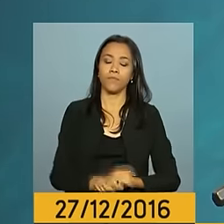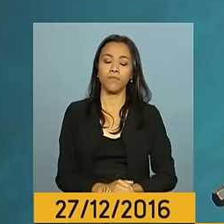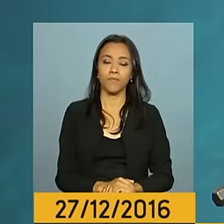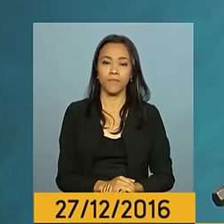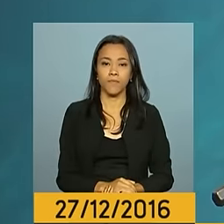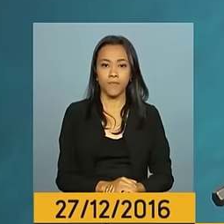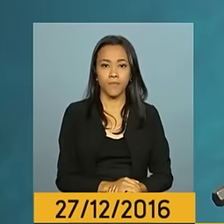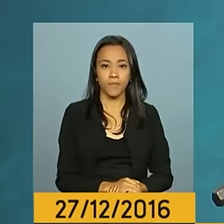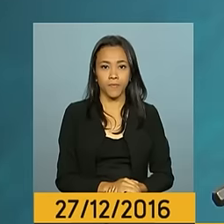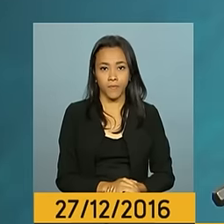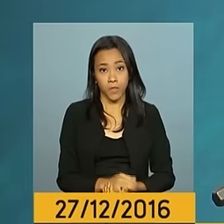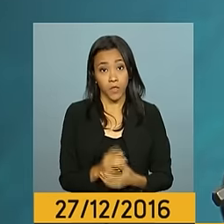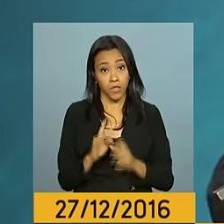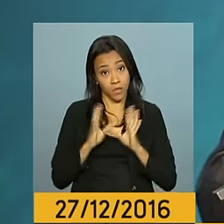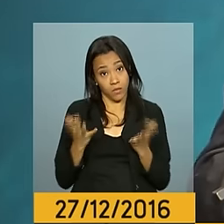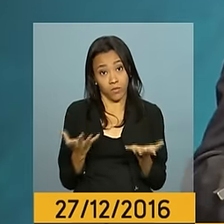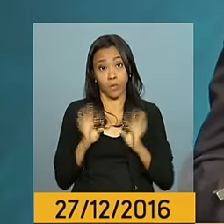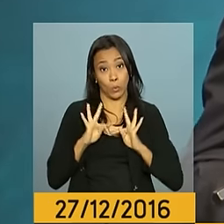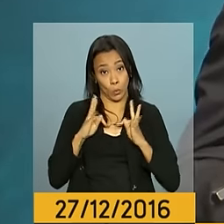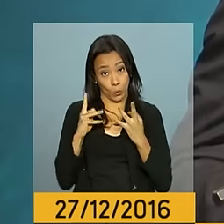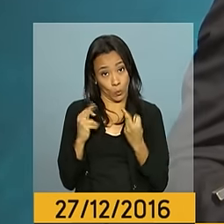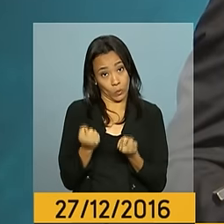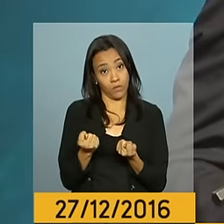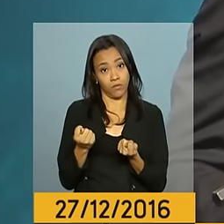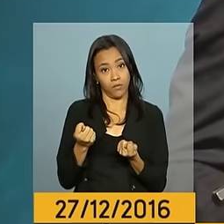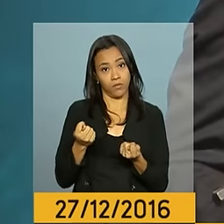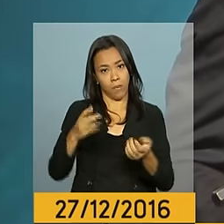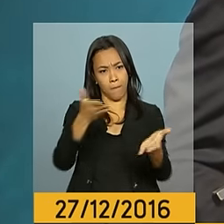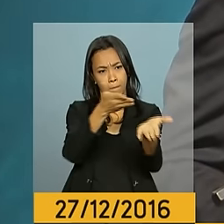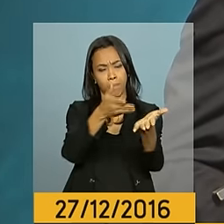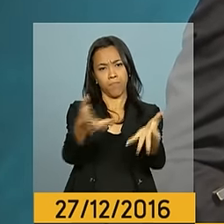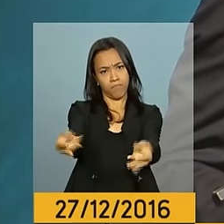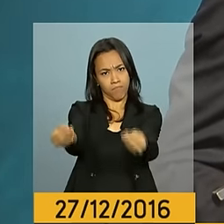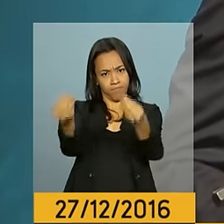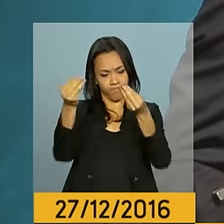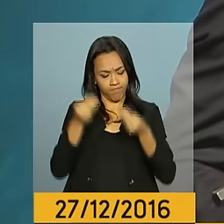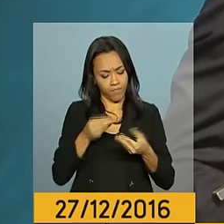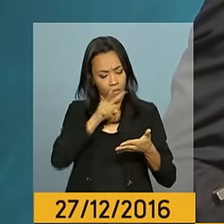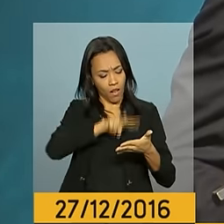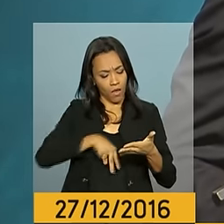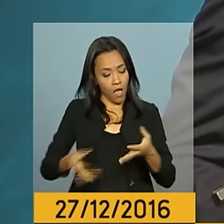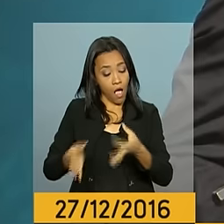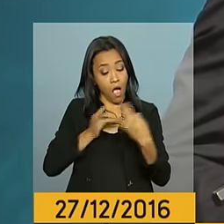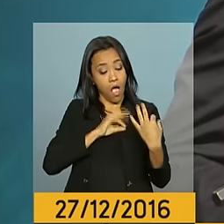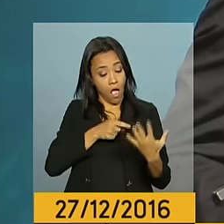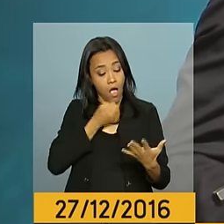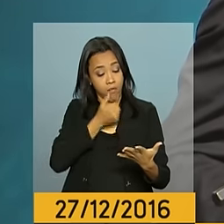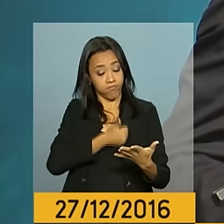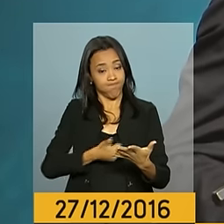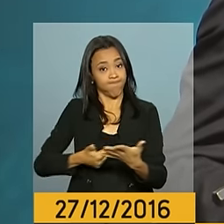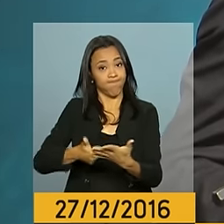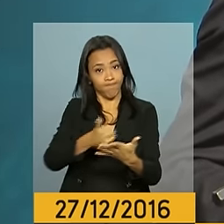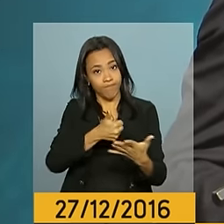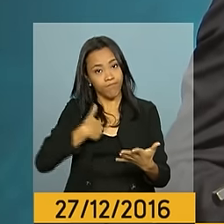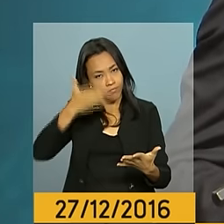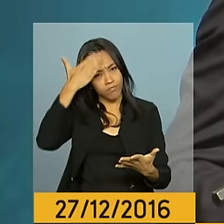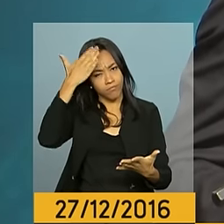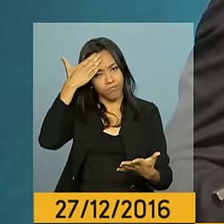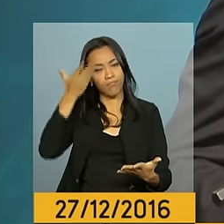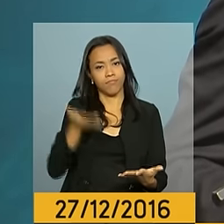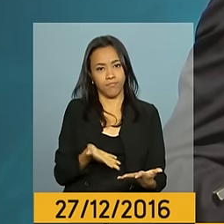naturalmente tudo isso passa pela minha mesa é que eu tenho Renan